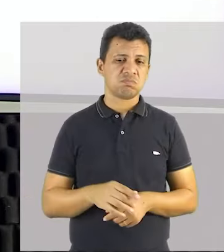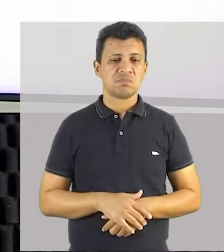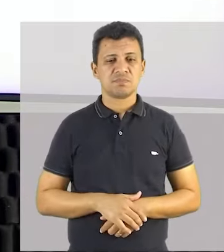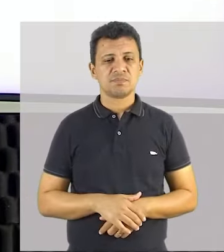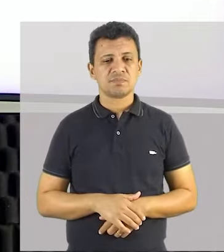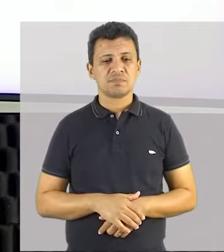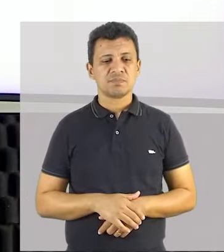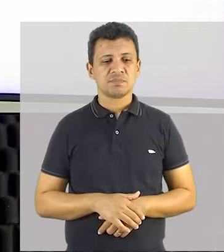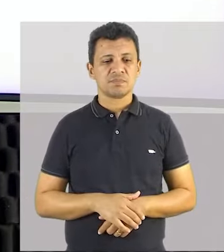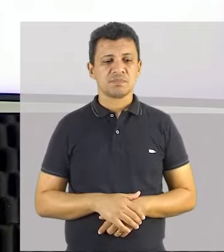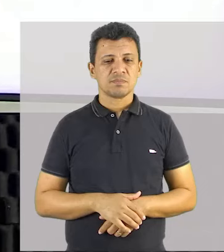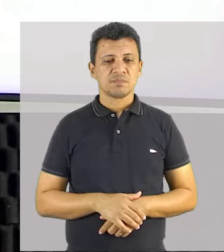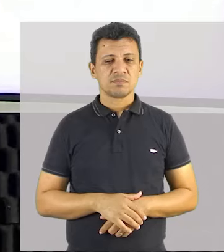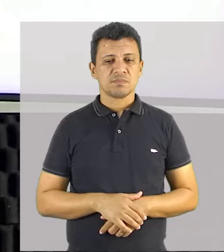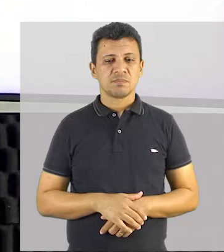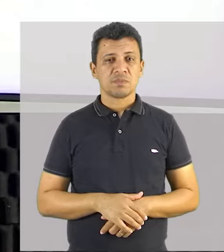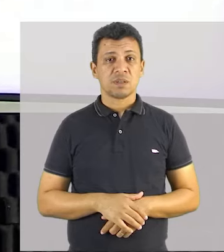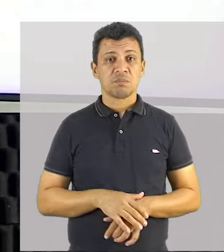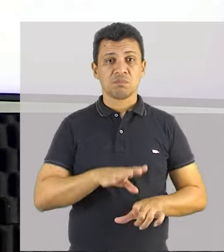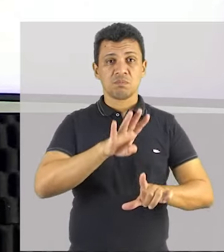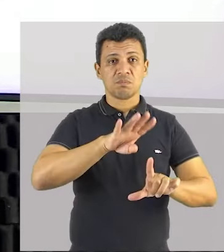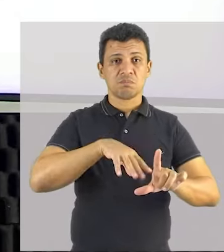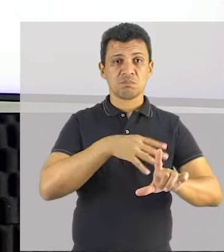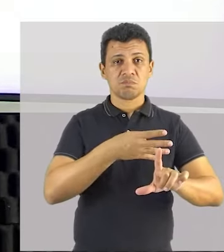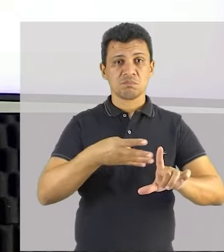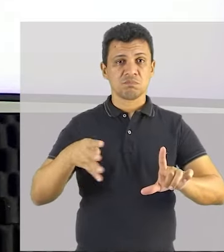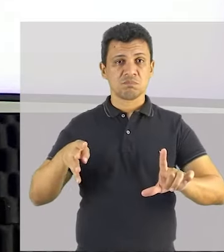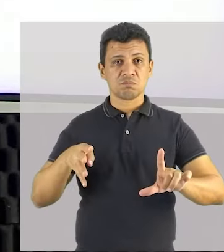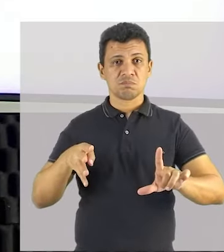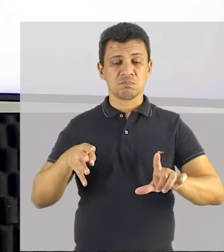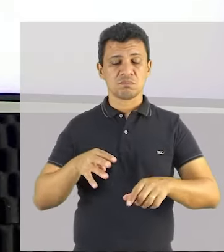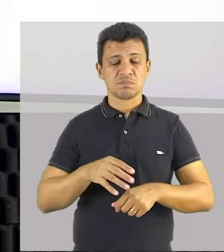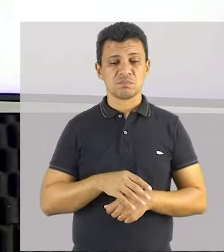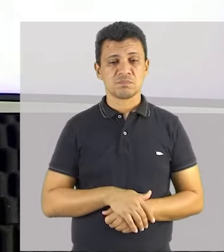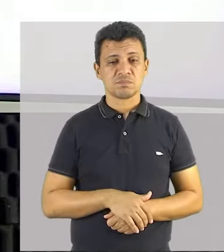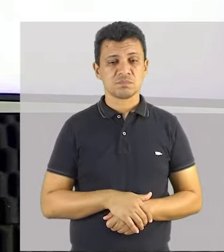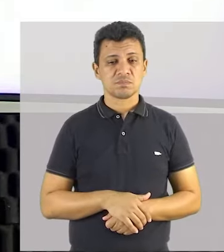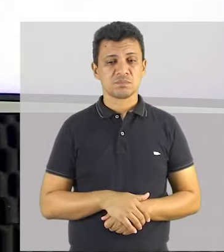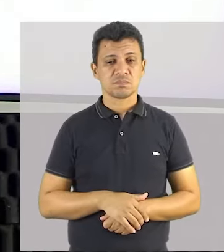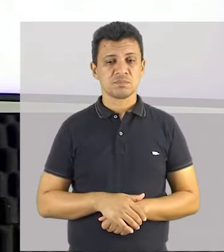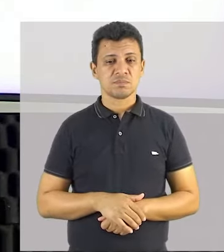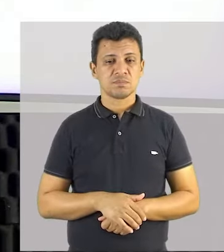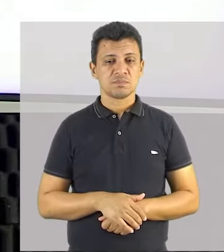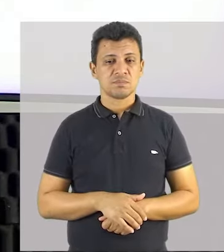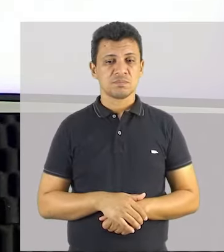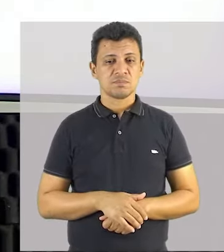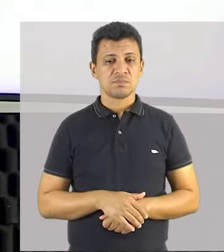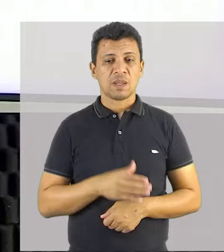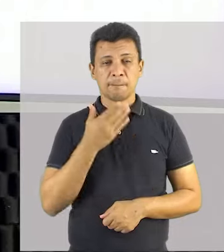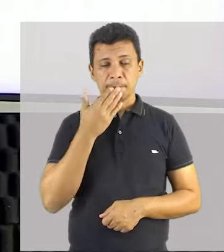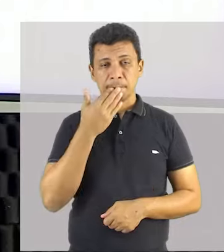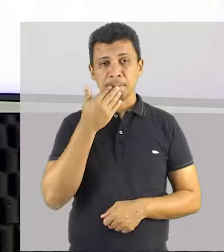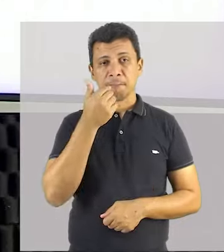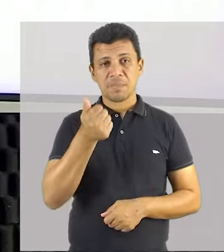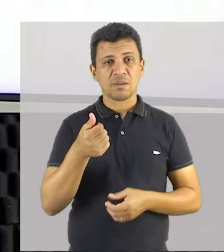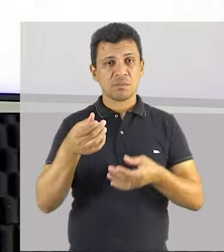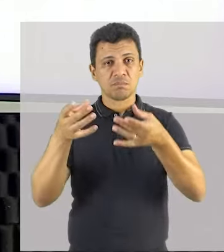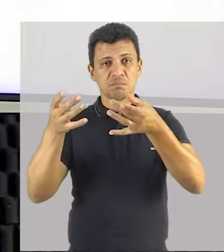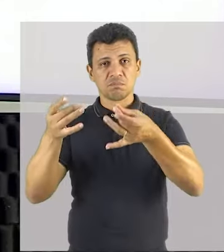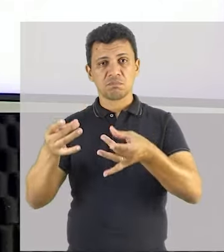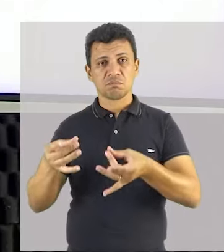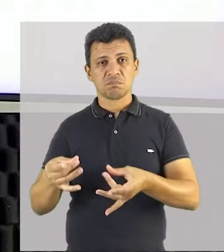certo então o gráfico o gráfico que melhor